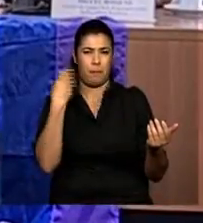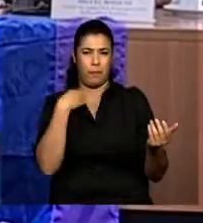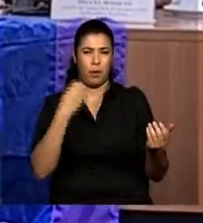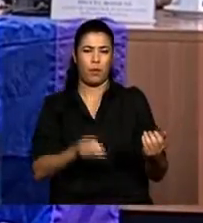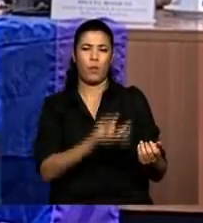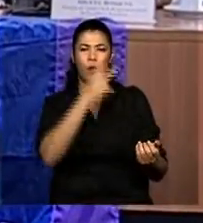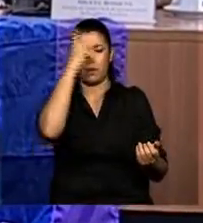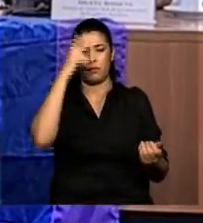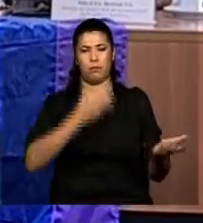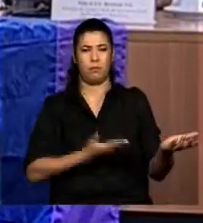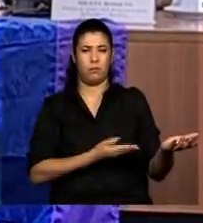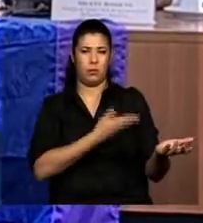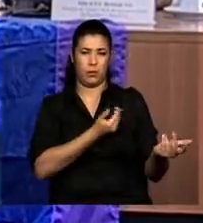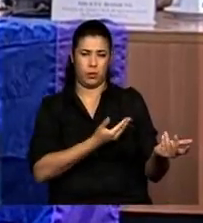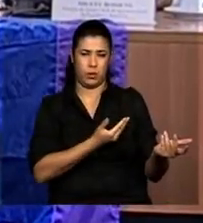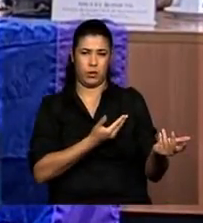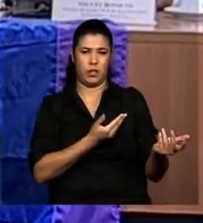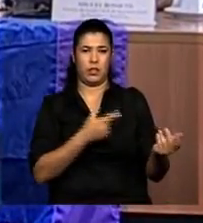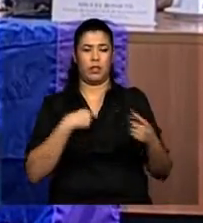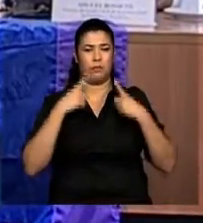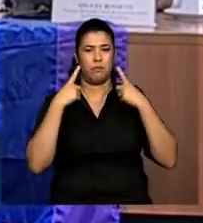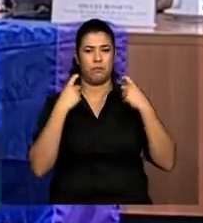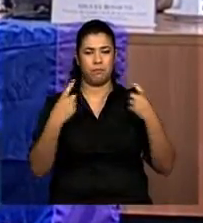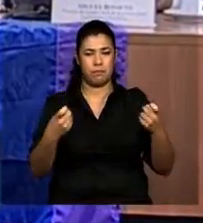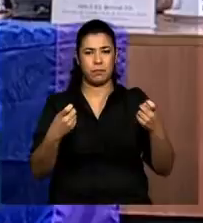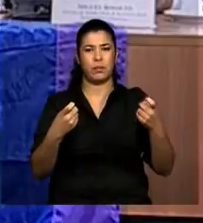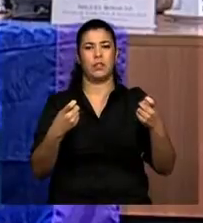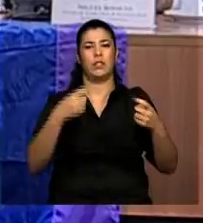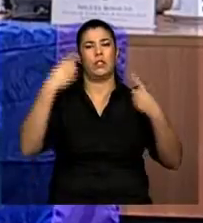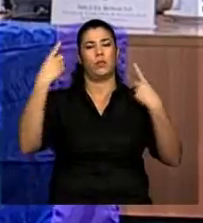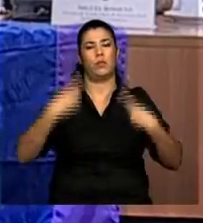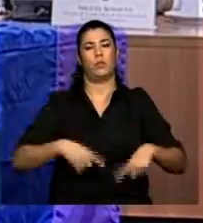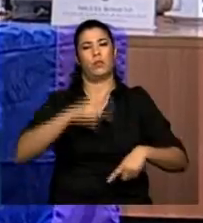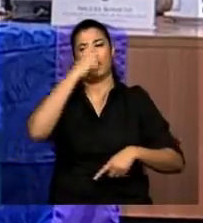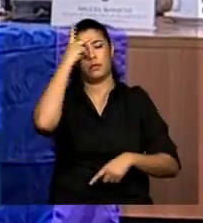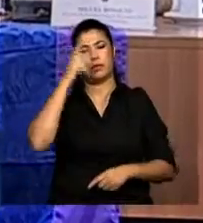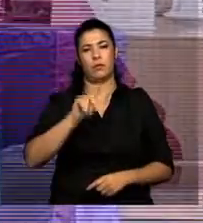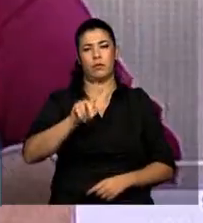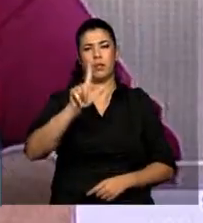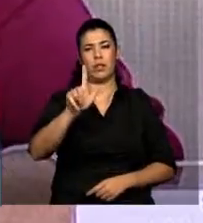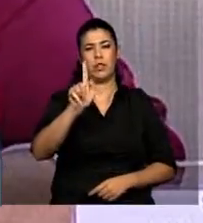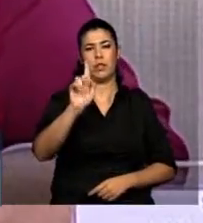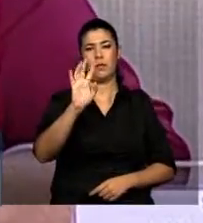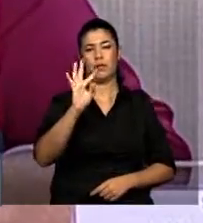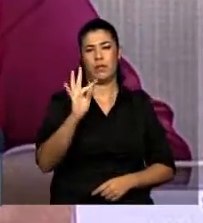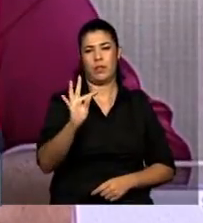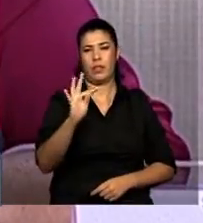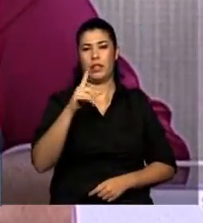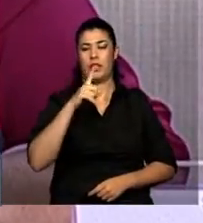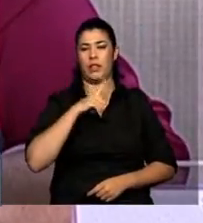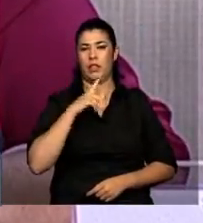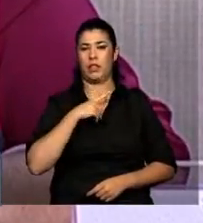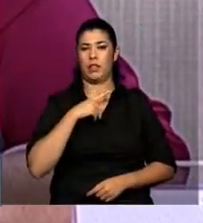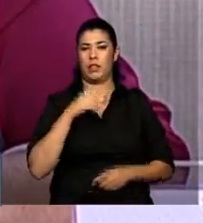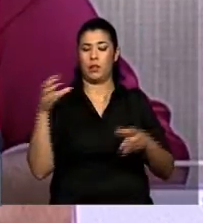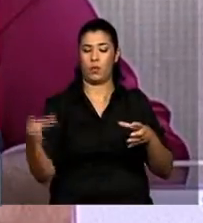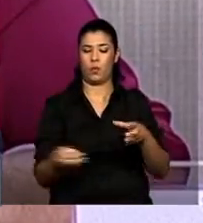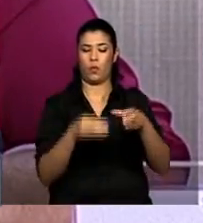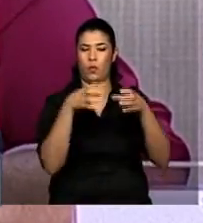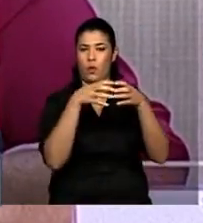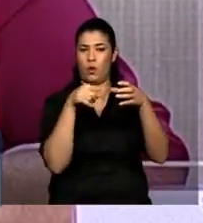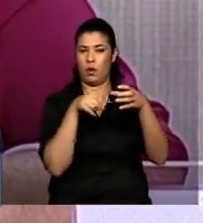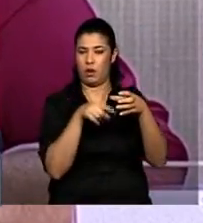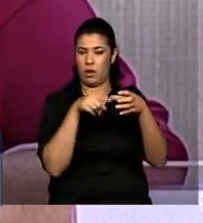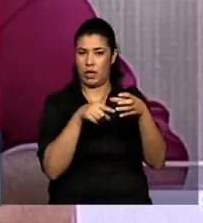interministerial para combater a violência, né, contra LGBT se enquadra em algo que